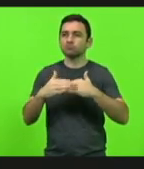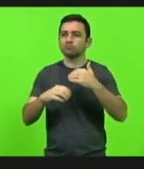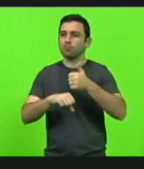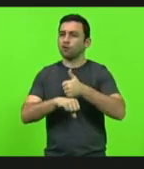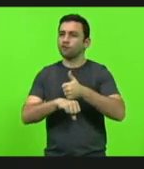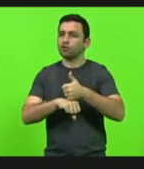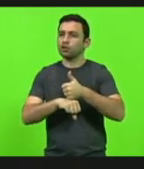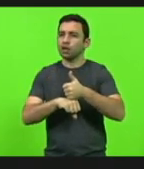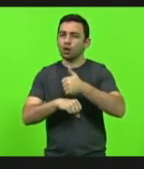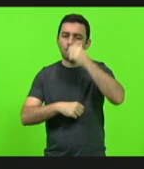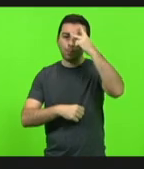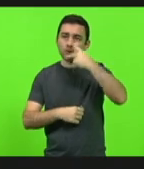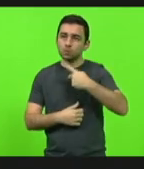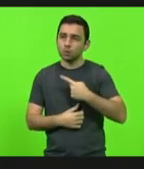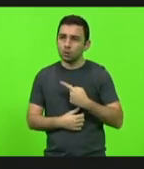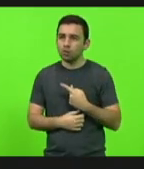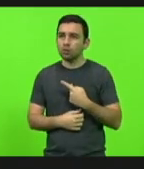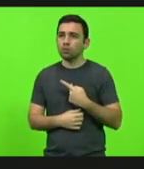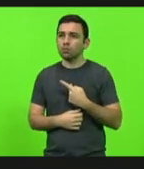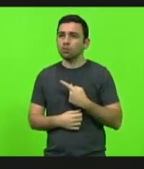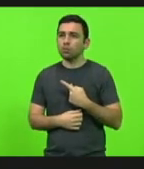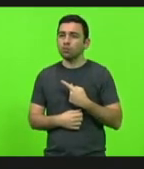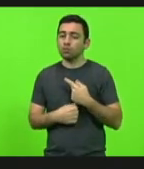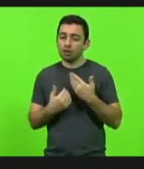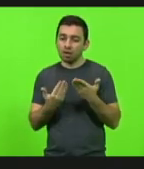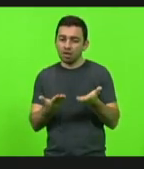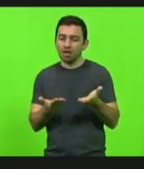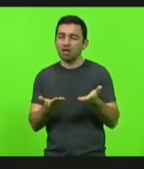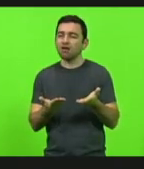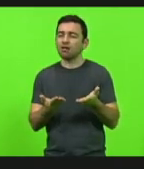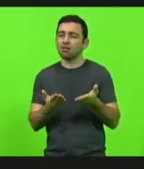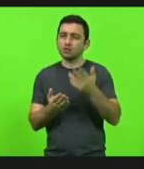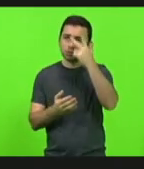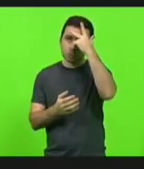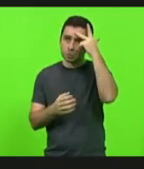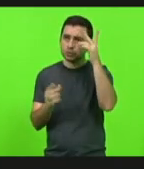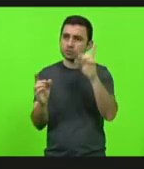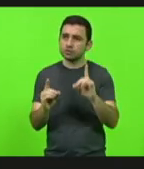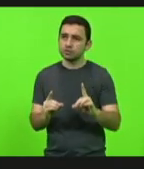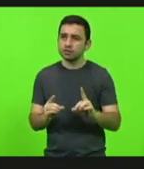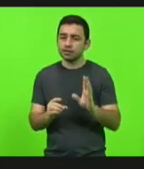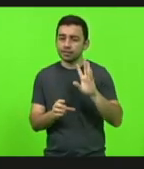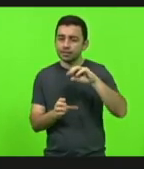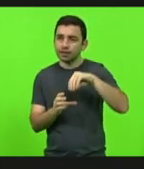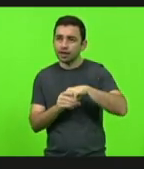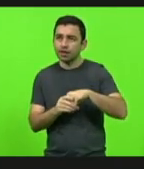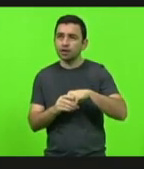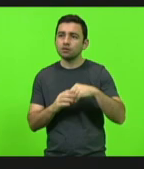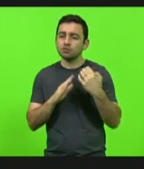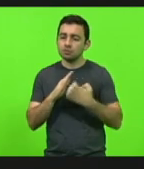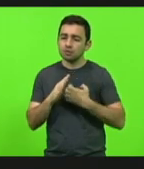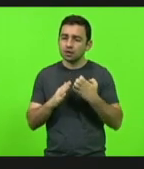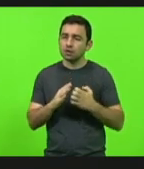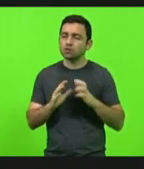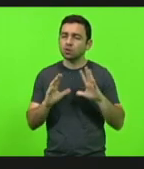e pessoal das pessoas com deficiência nas empresas e nas organizações nós temos